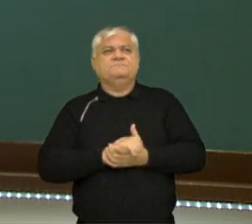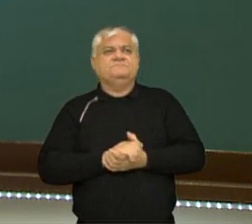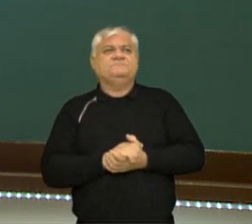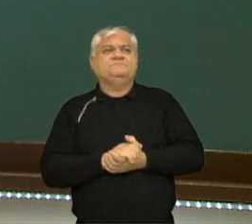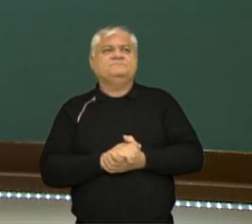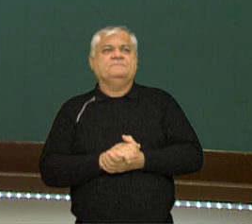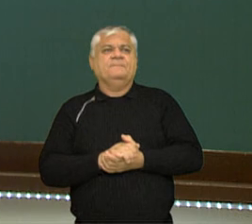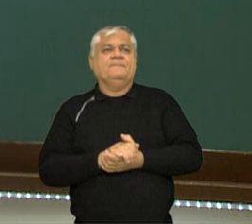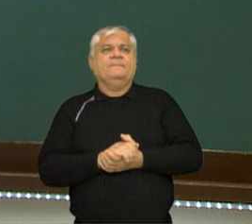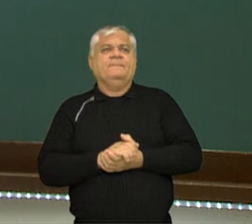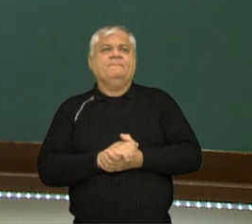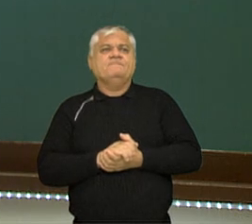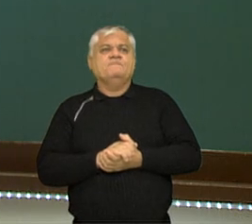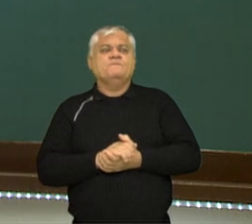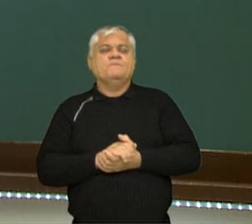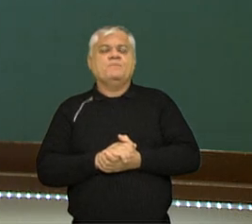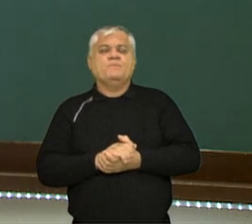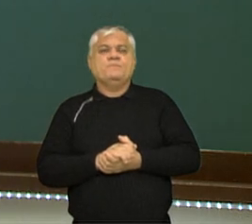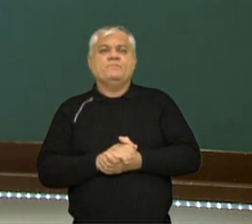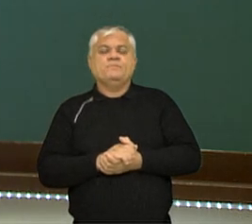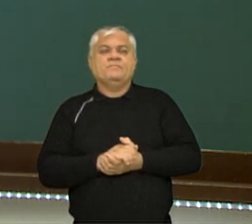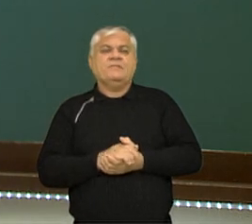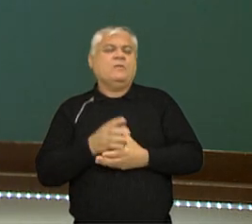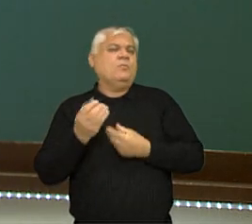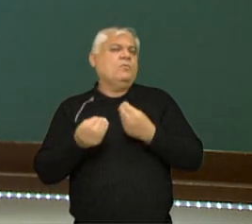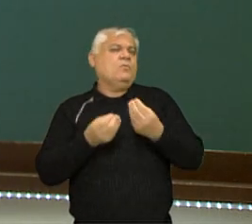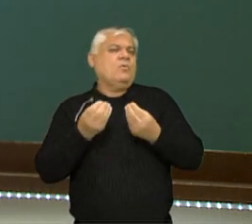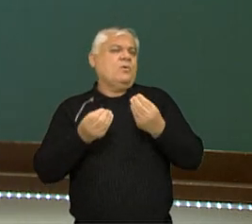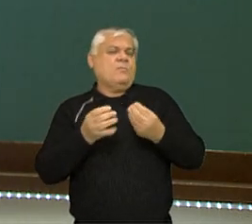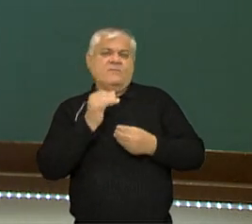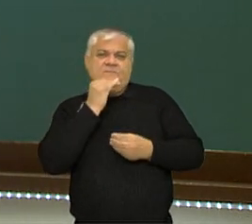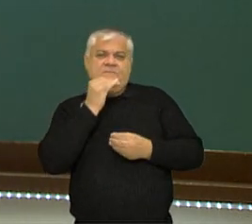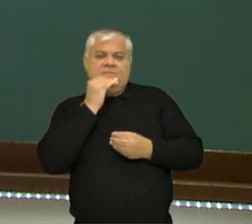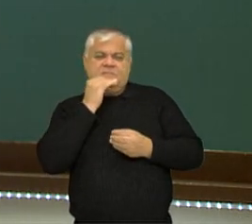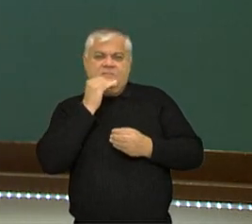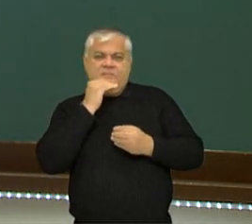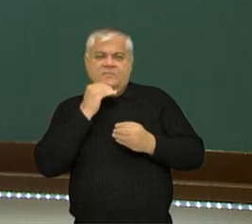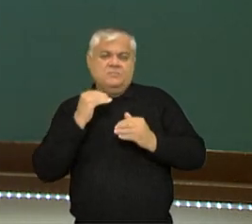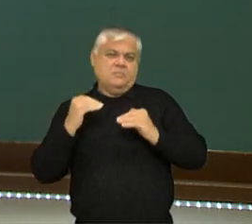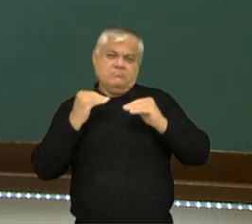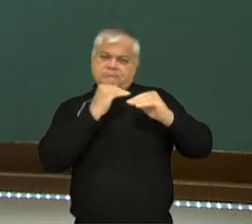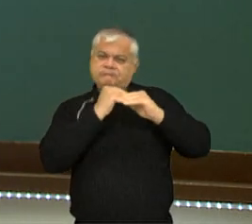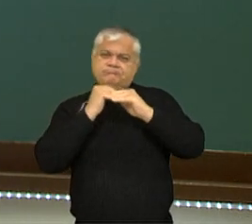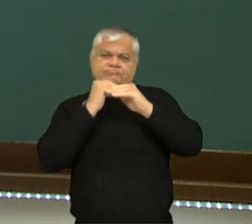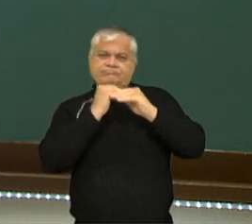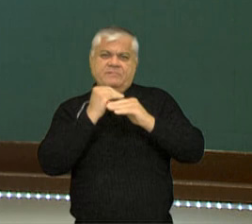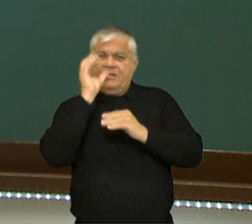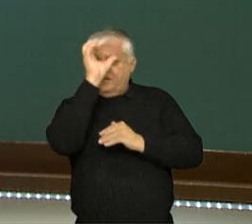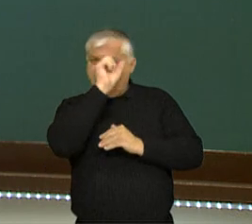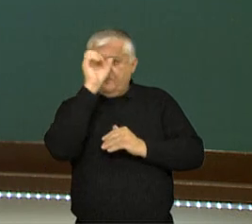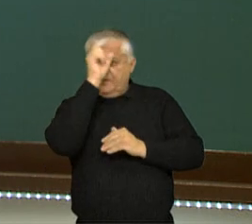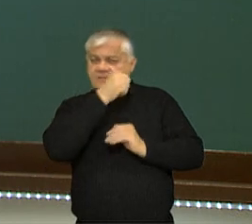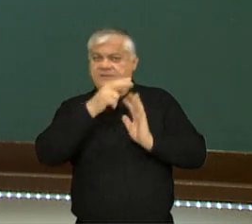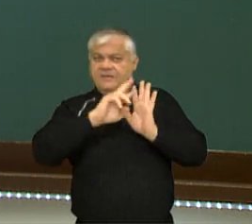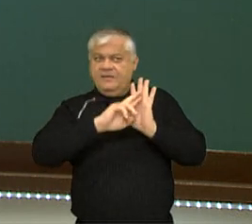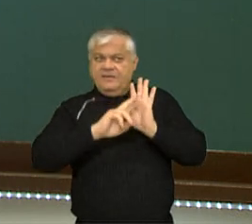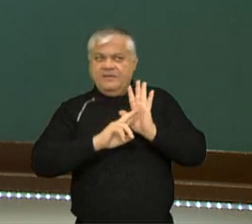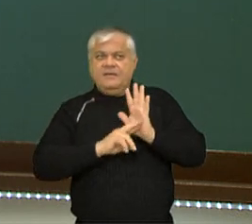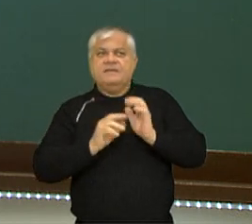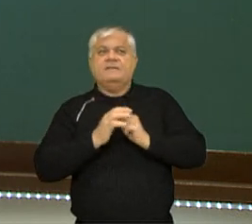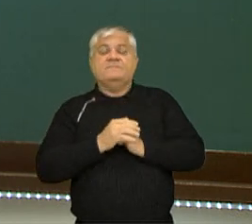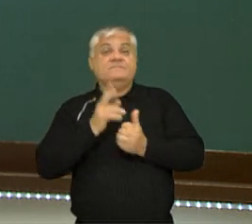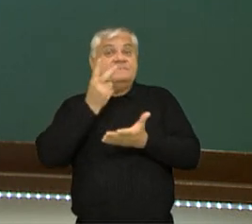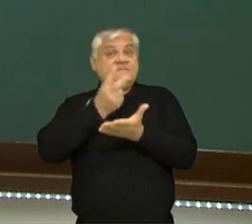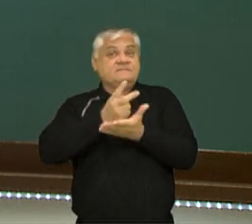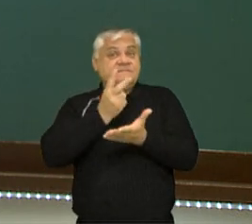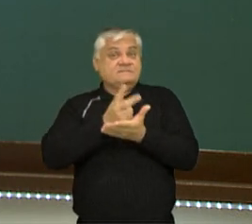ok? Então, vamos generalizar, né? Vamos aprender essa nova regrinha.